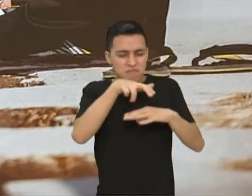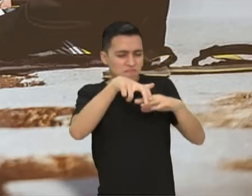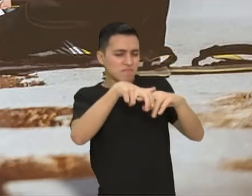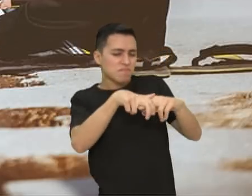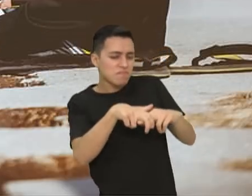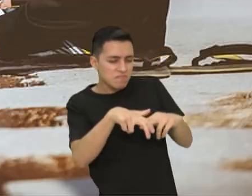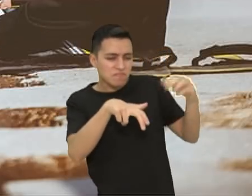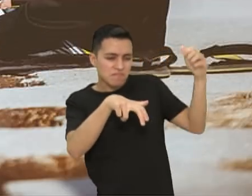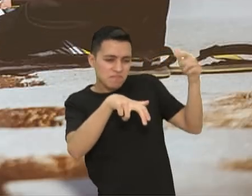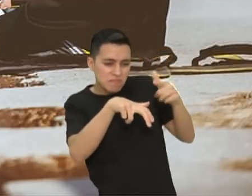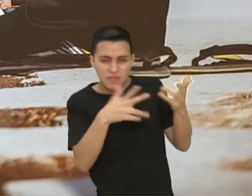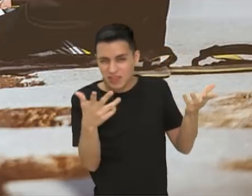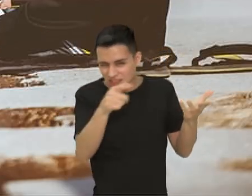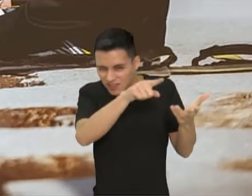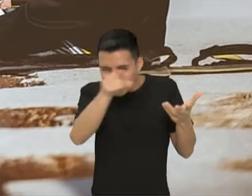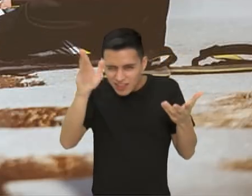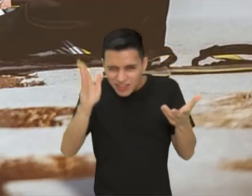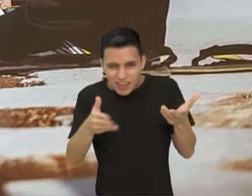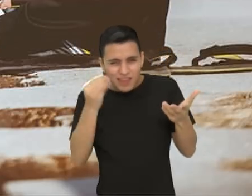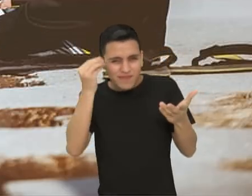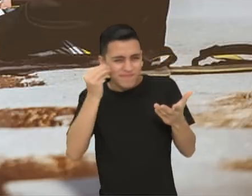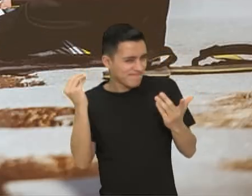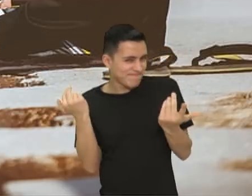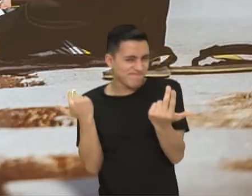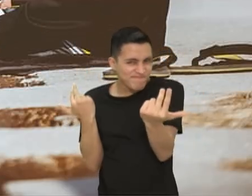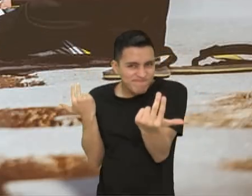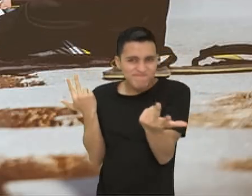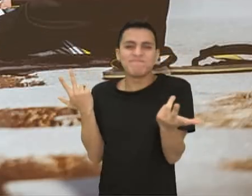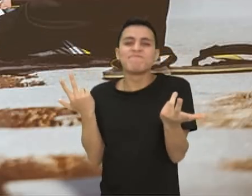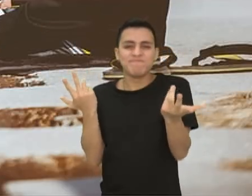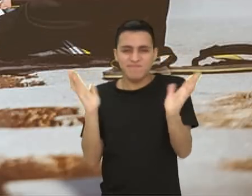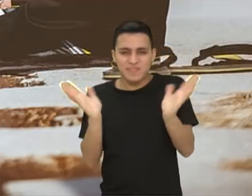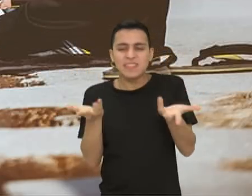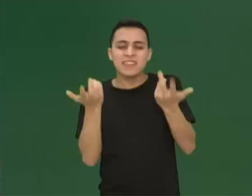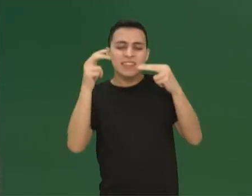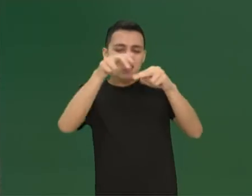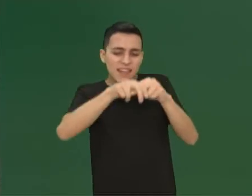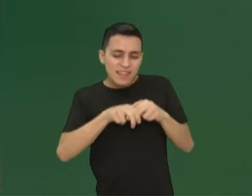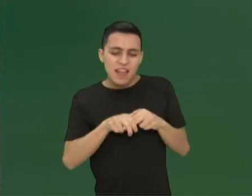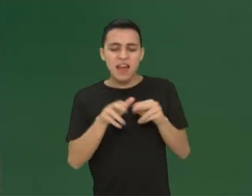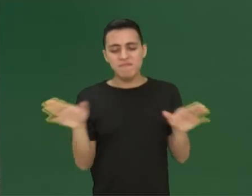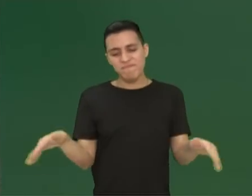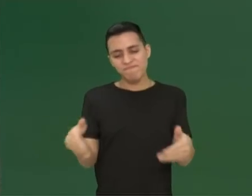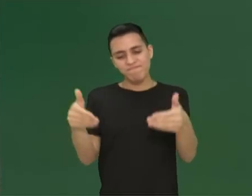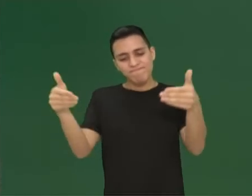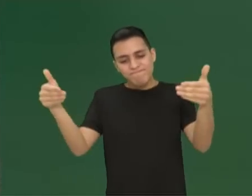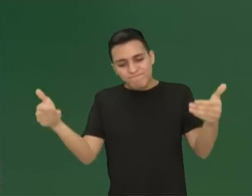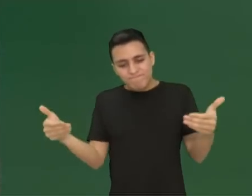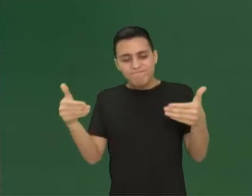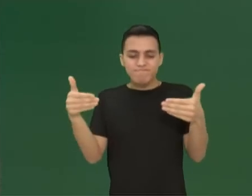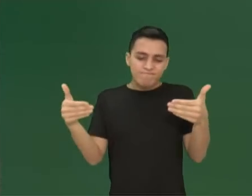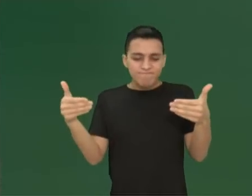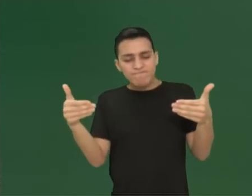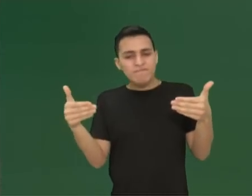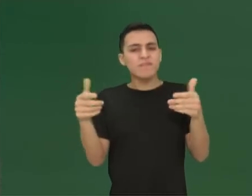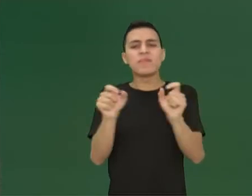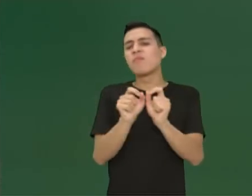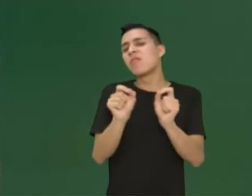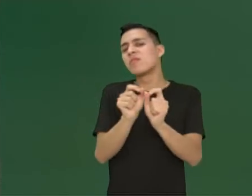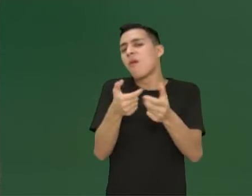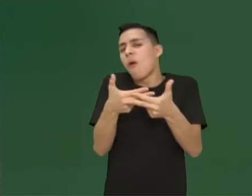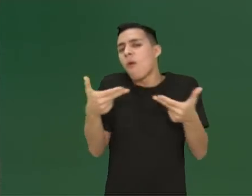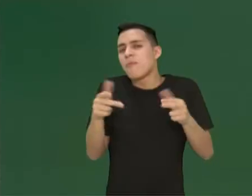Quem já não, né, na praia, quis sentar, ler um livro, fazer alguma coisa,